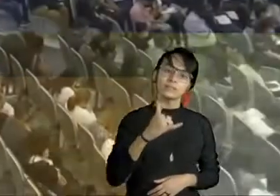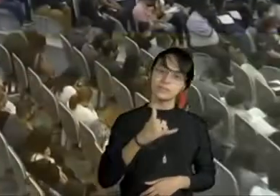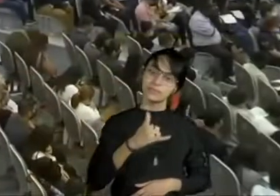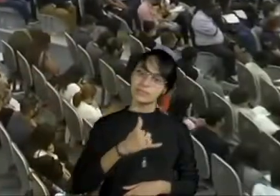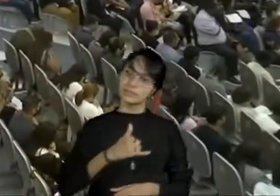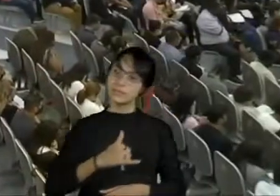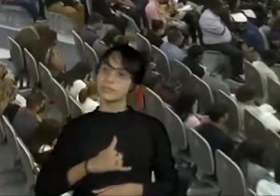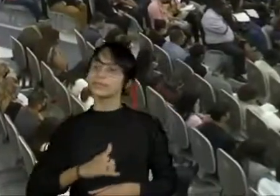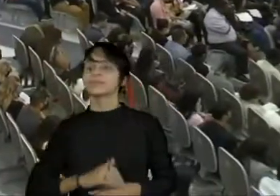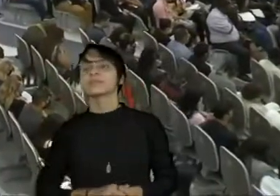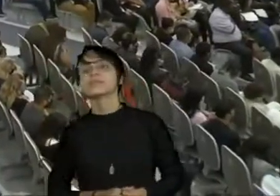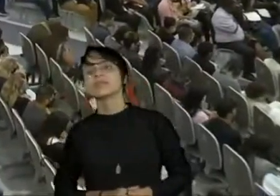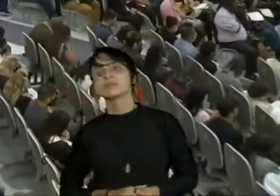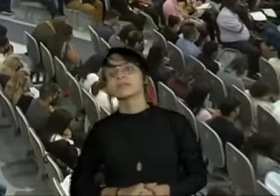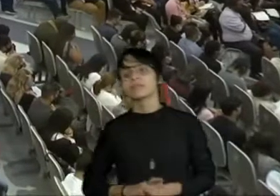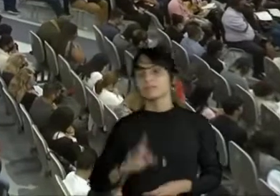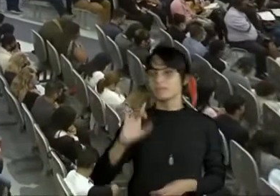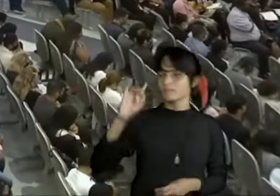Deus. Fale com Ele.